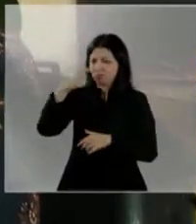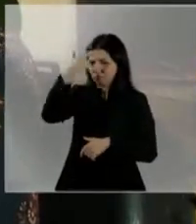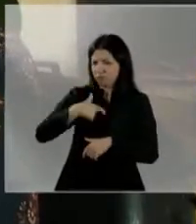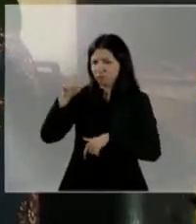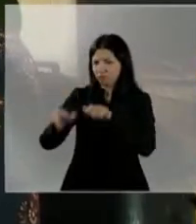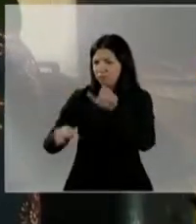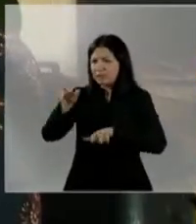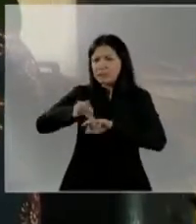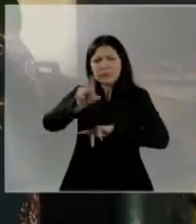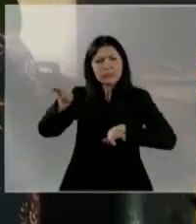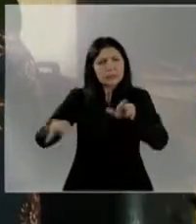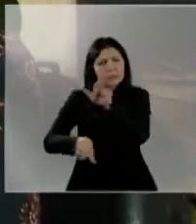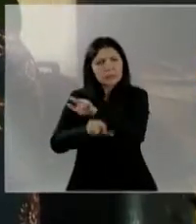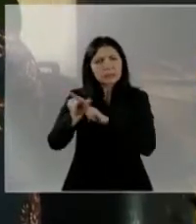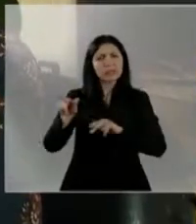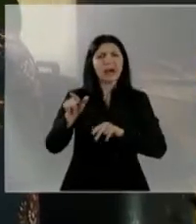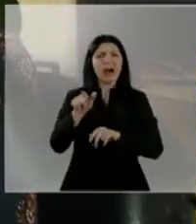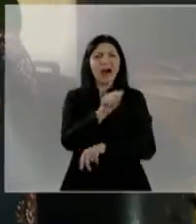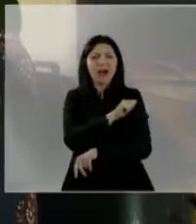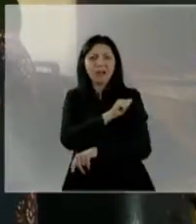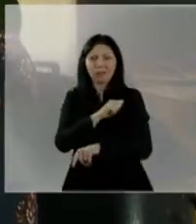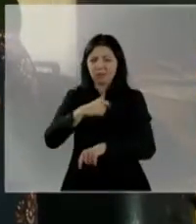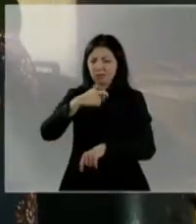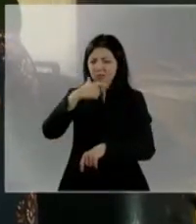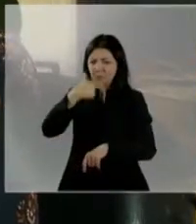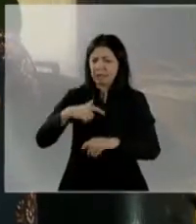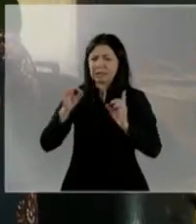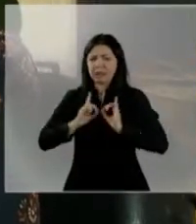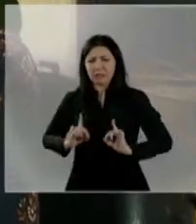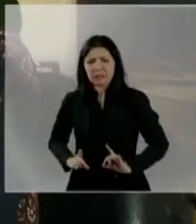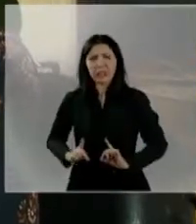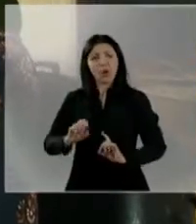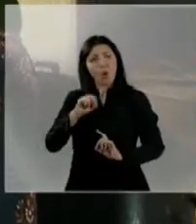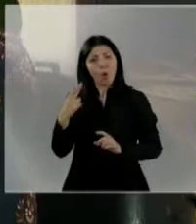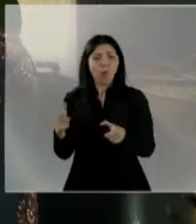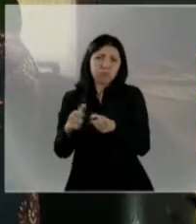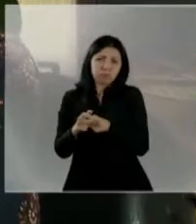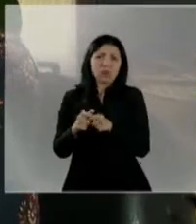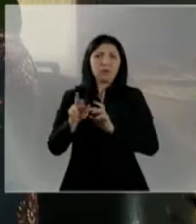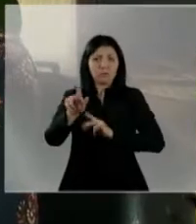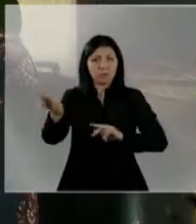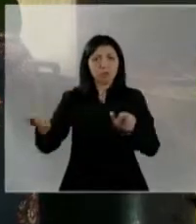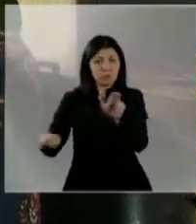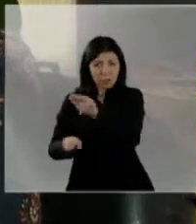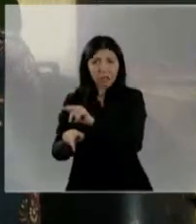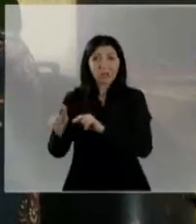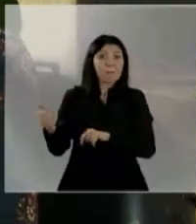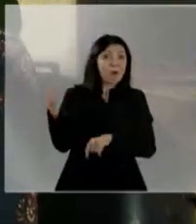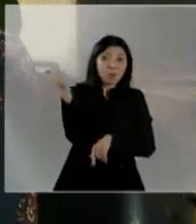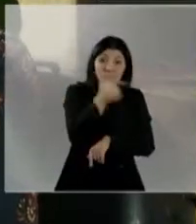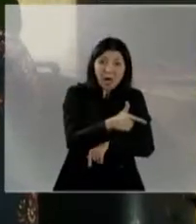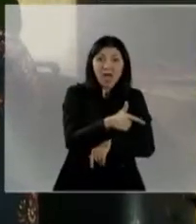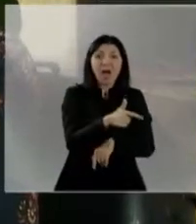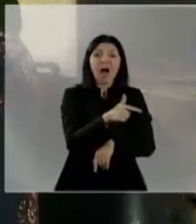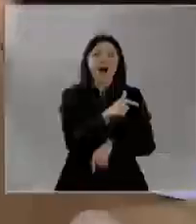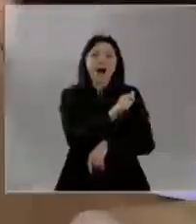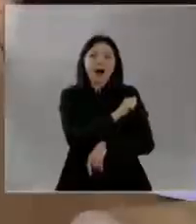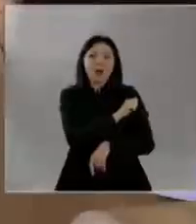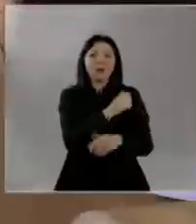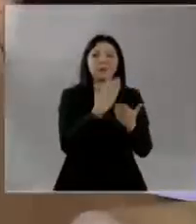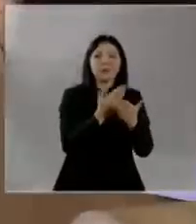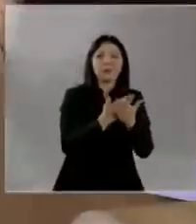diversidade maior de alunos, que tem alunos com diversas deficiências ou outras diferenças, são alunos muito